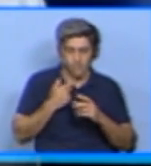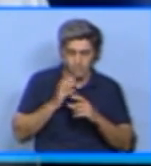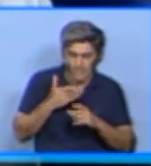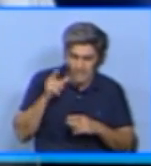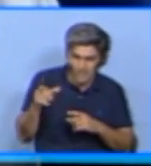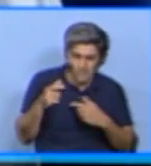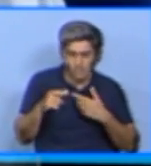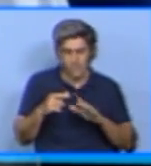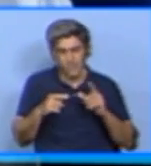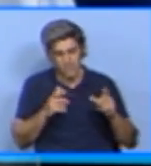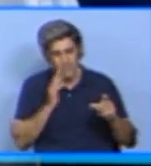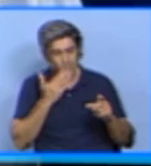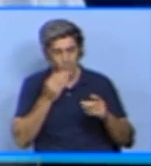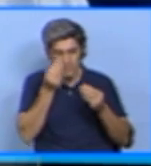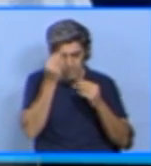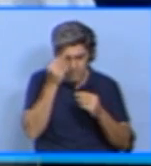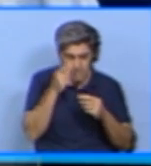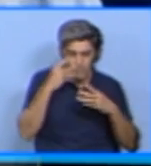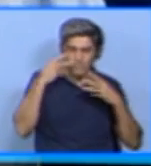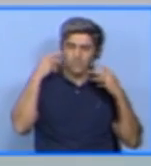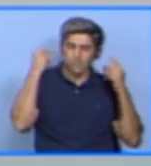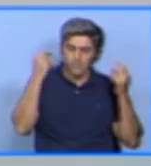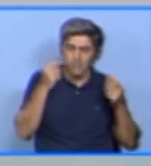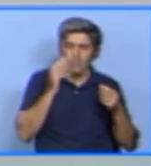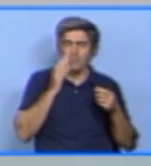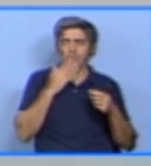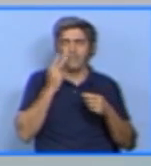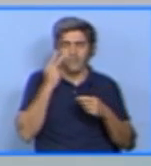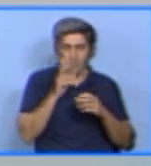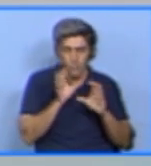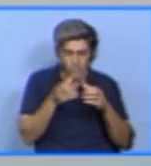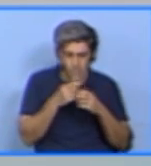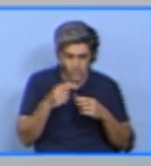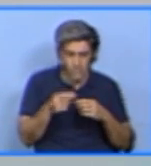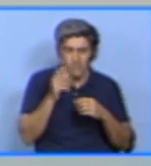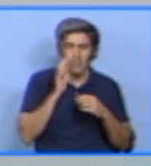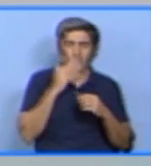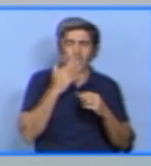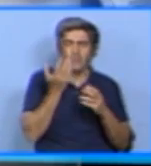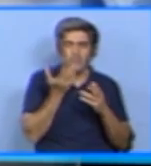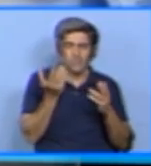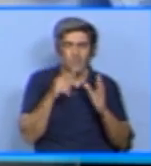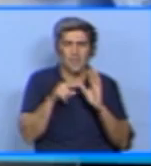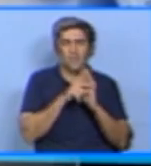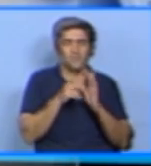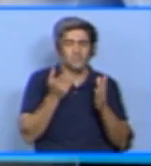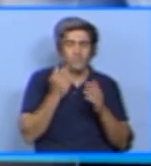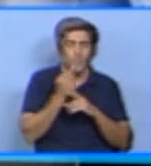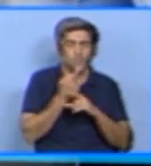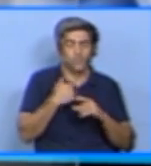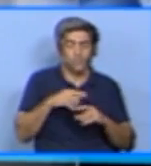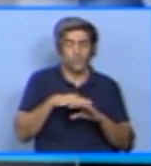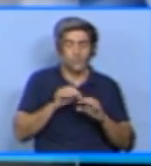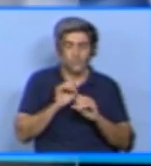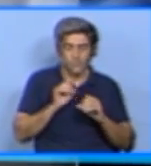portanto, depende muito da educação, depende muito da espiritualidade, depende muito da vida comunitária que temos E por isso o que é negativo é para aquilo que não fomos feitos,